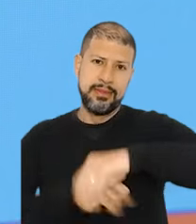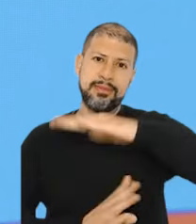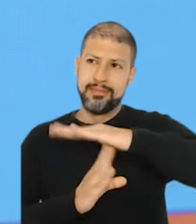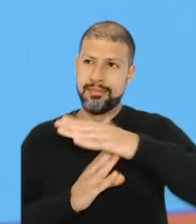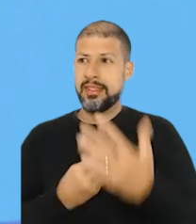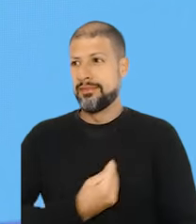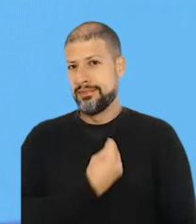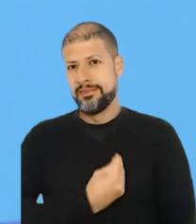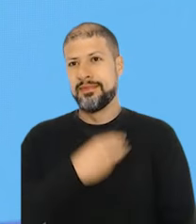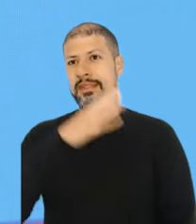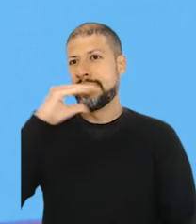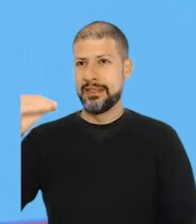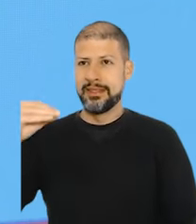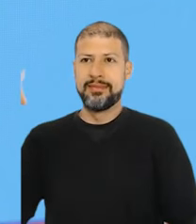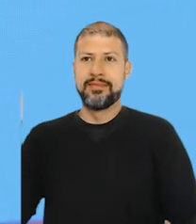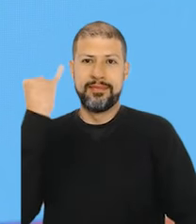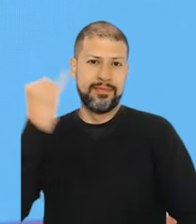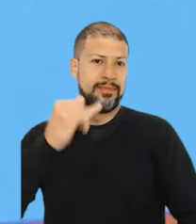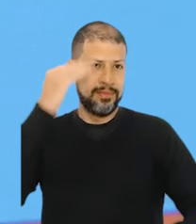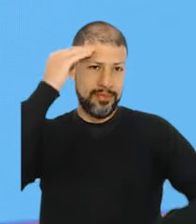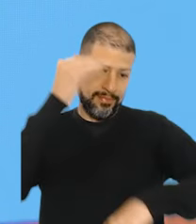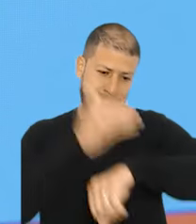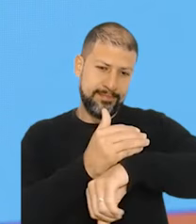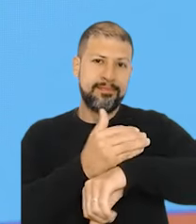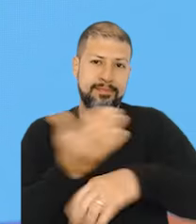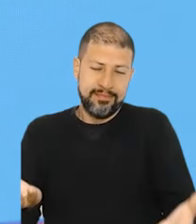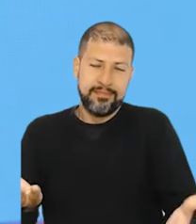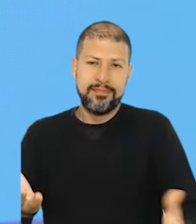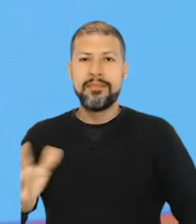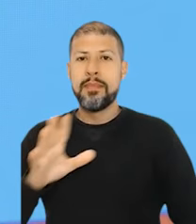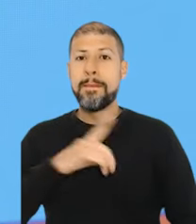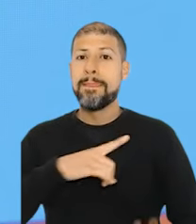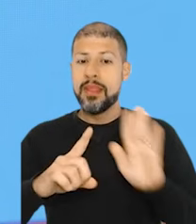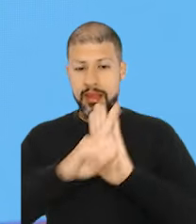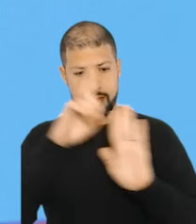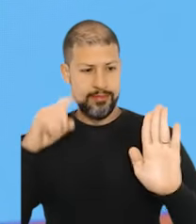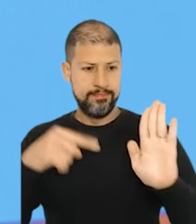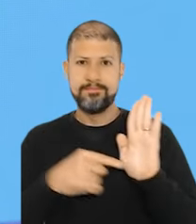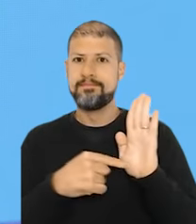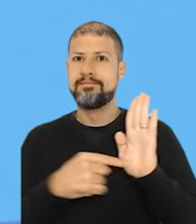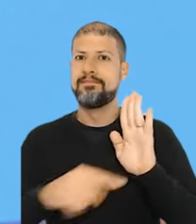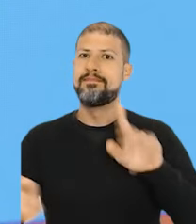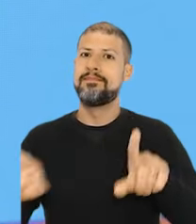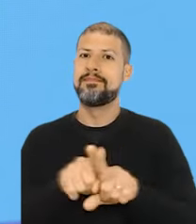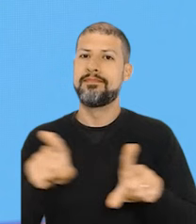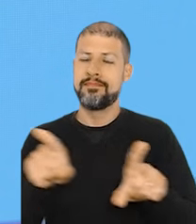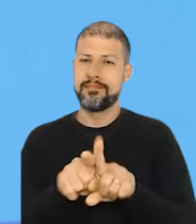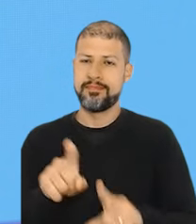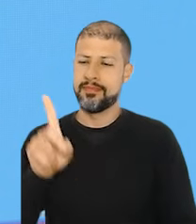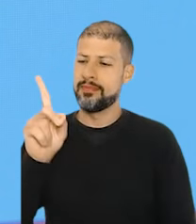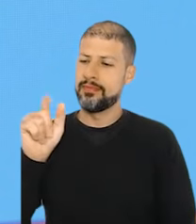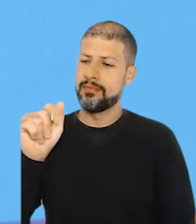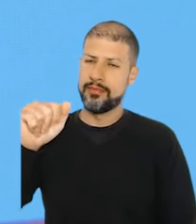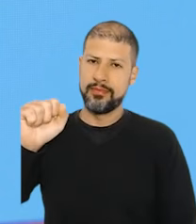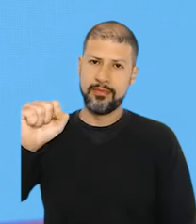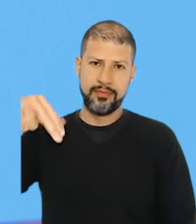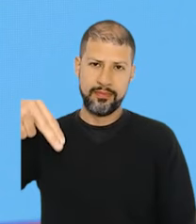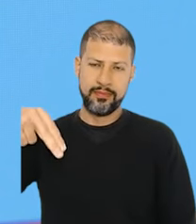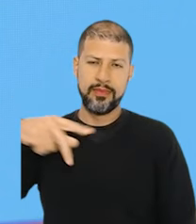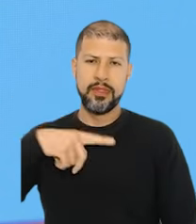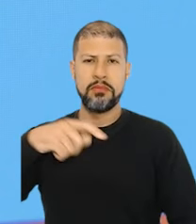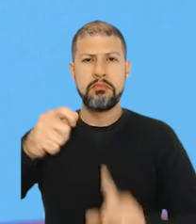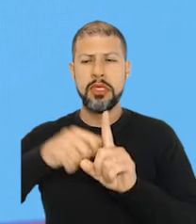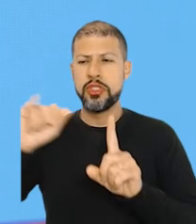então é importante cumprir prazo e aí a declaração não fica fora disso a declaração ela é feita de Janeiro até o final de